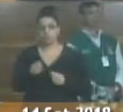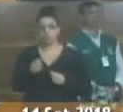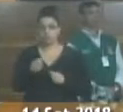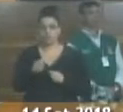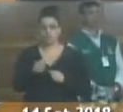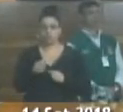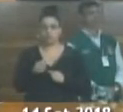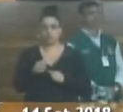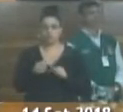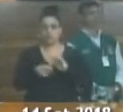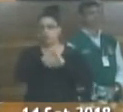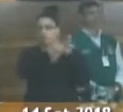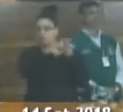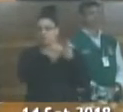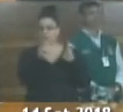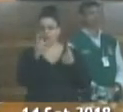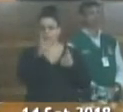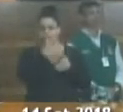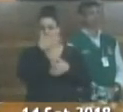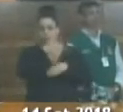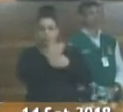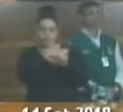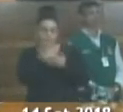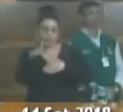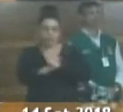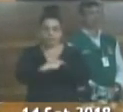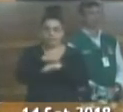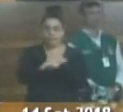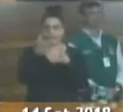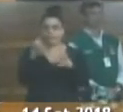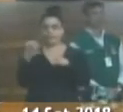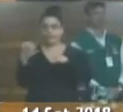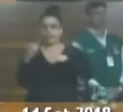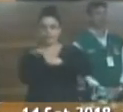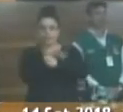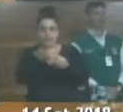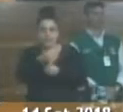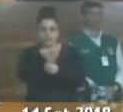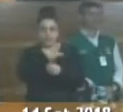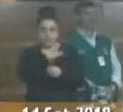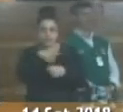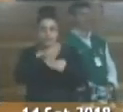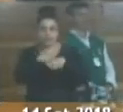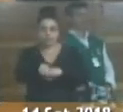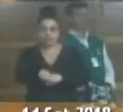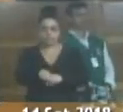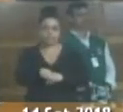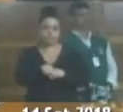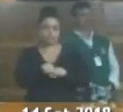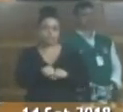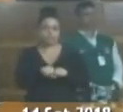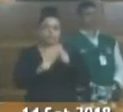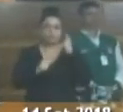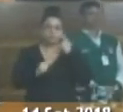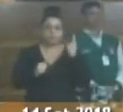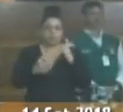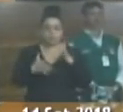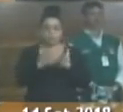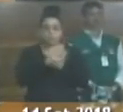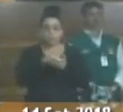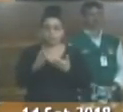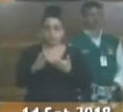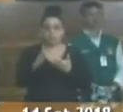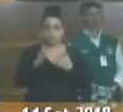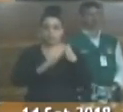Ilha Grande, a gente se fez o seguinte questionamento. Bom, conseguimos até o momento